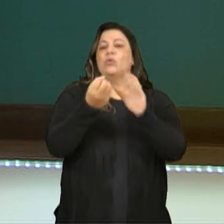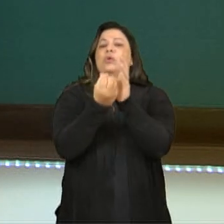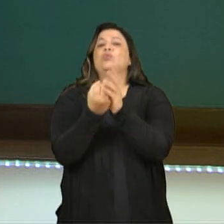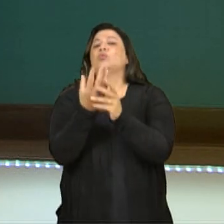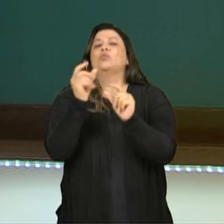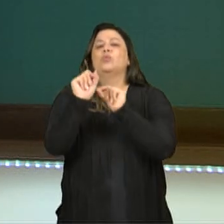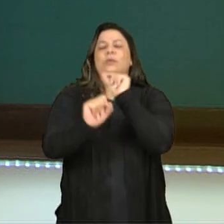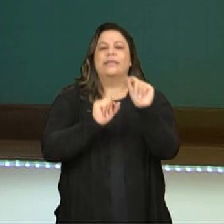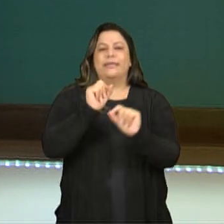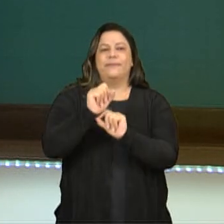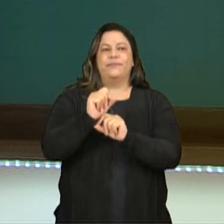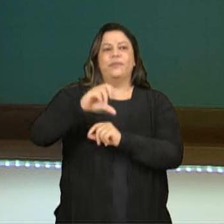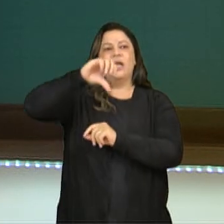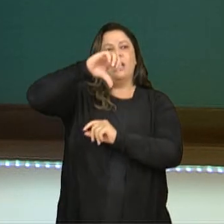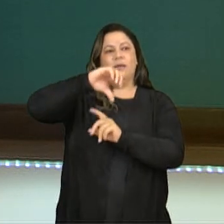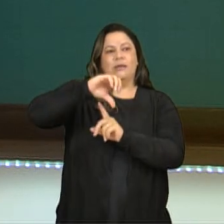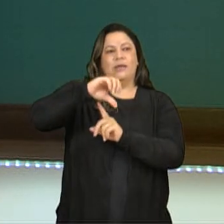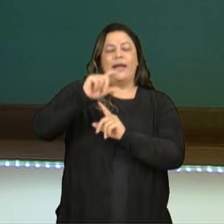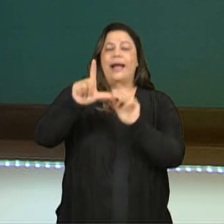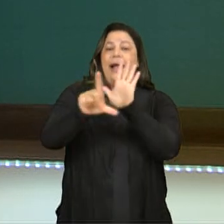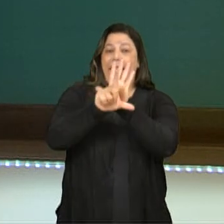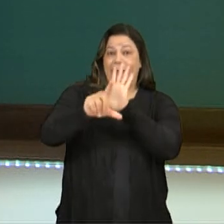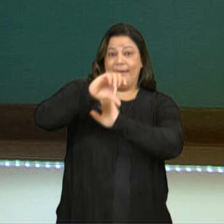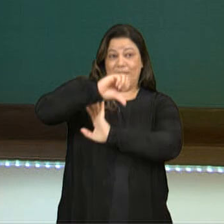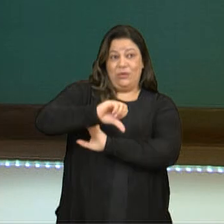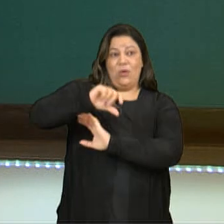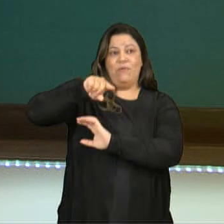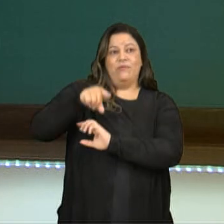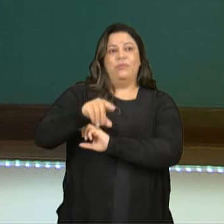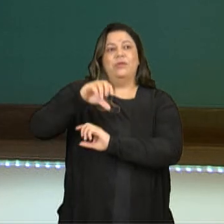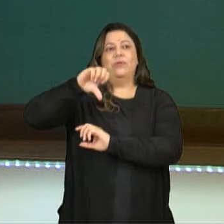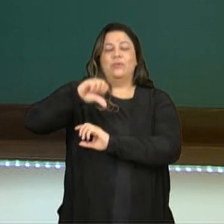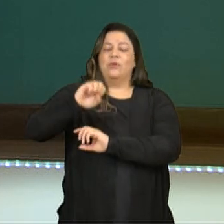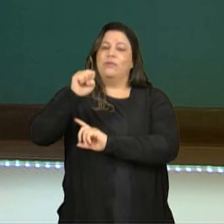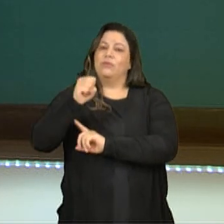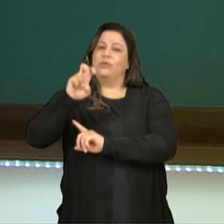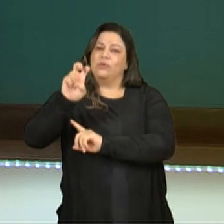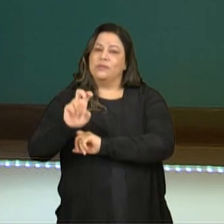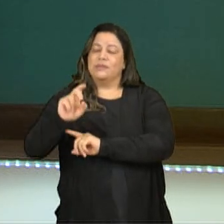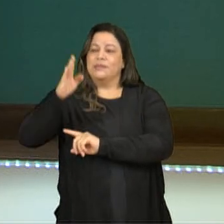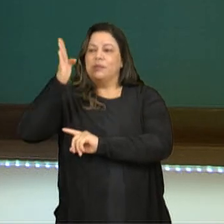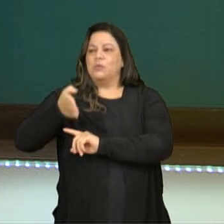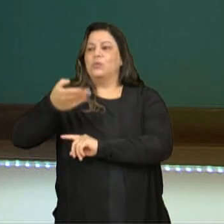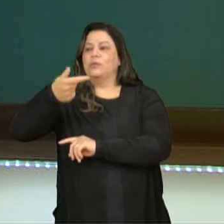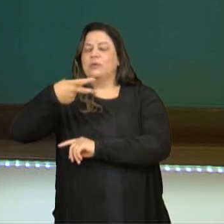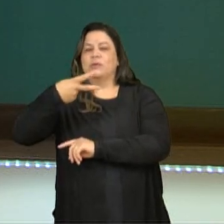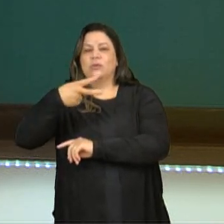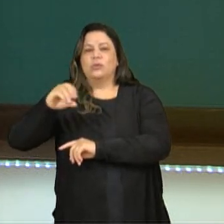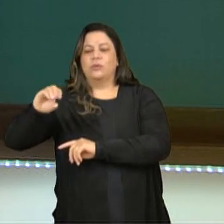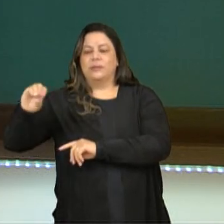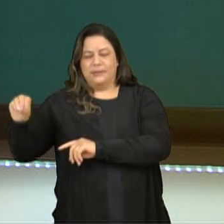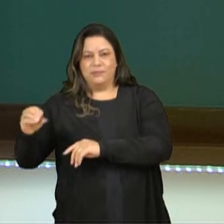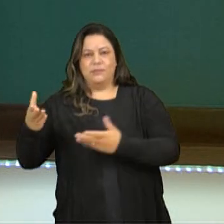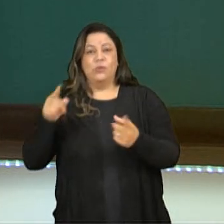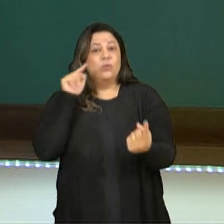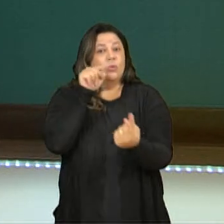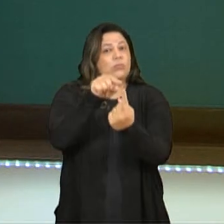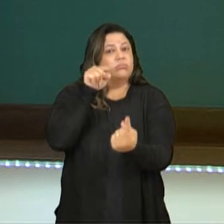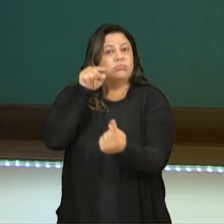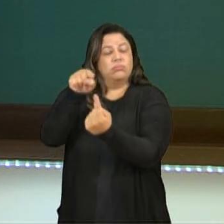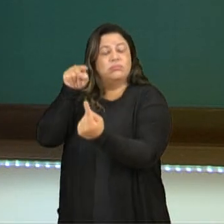Conservação, que é a Lei 9.985 do ano de 2000, com o objetivo de criar unidades,